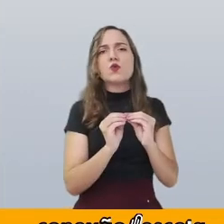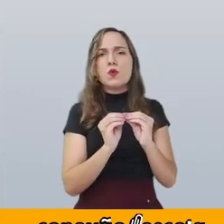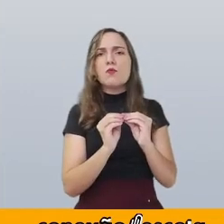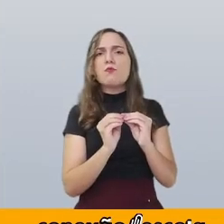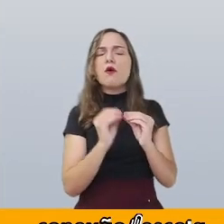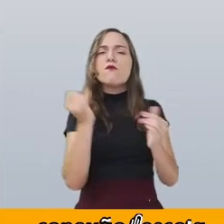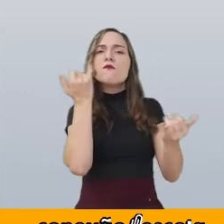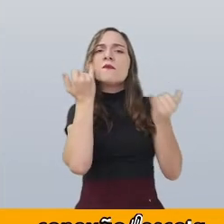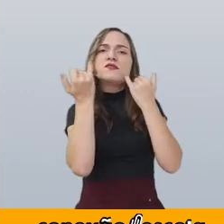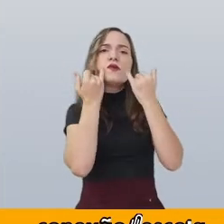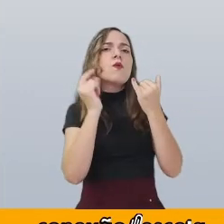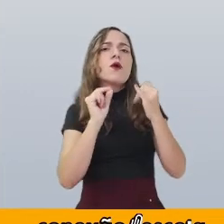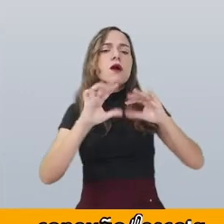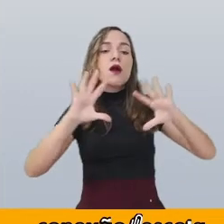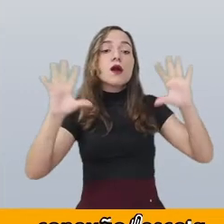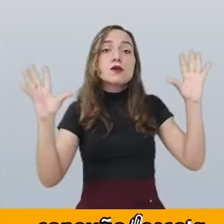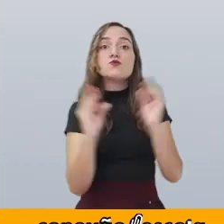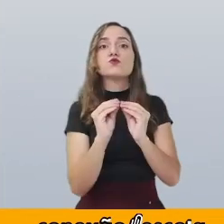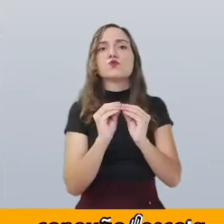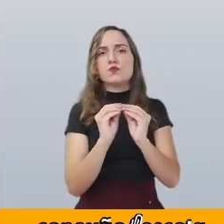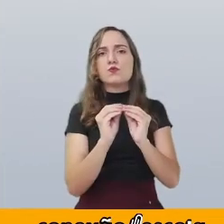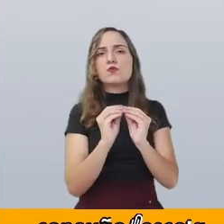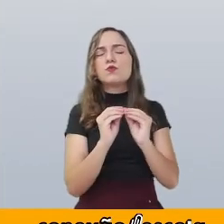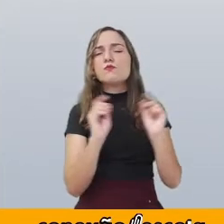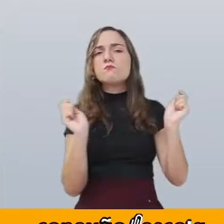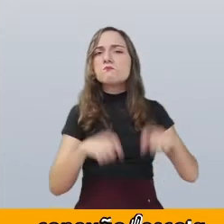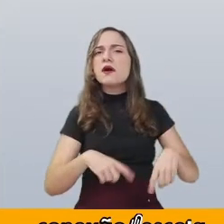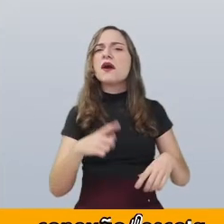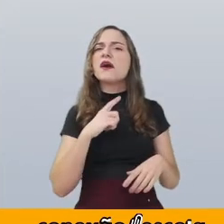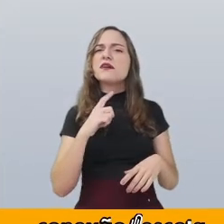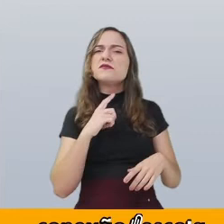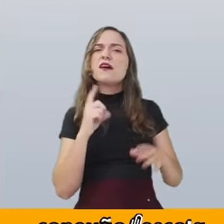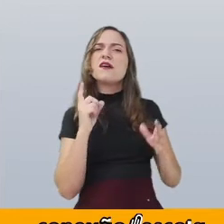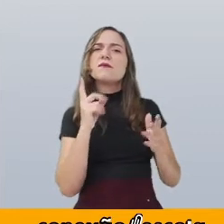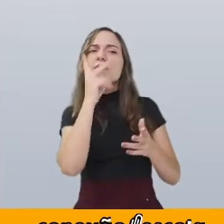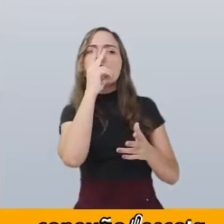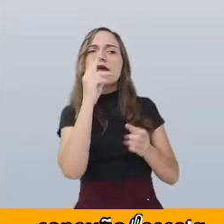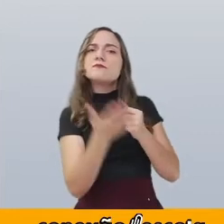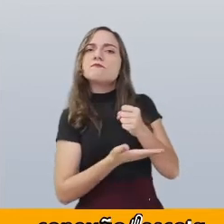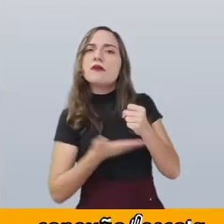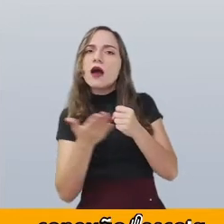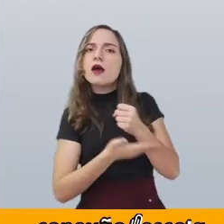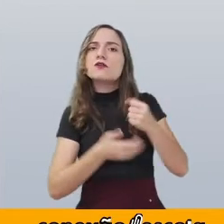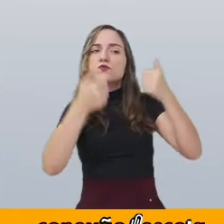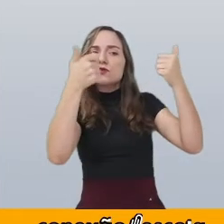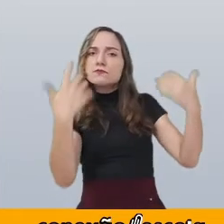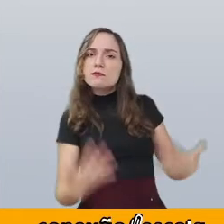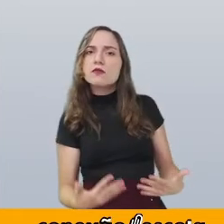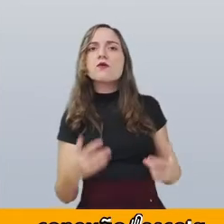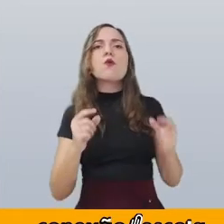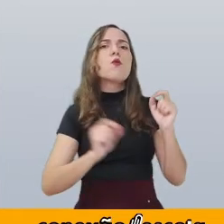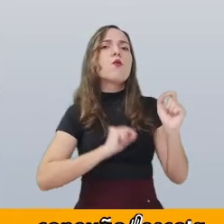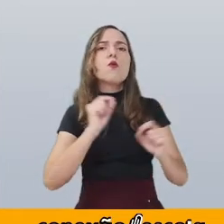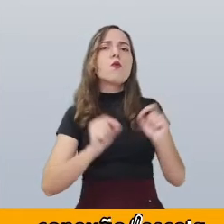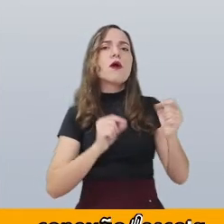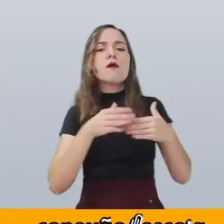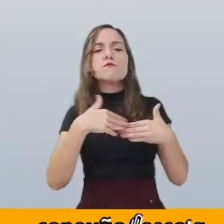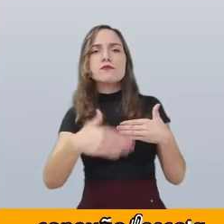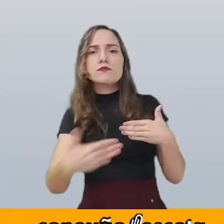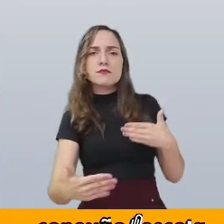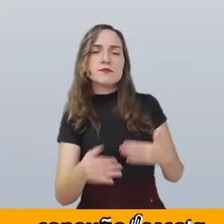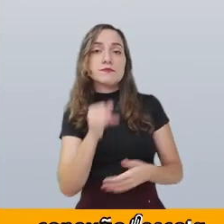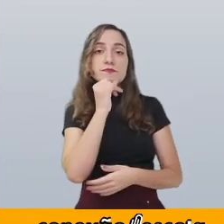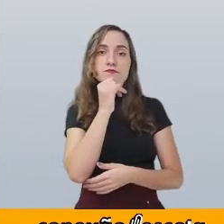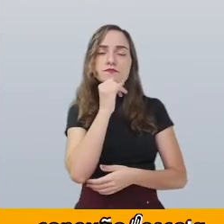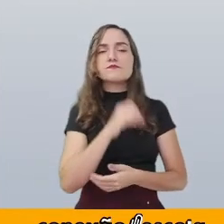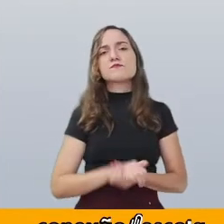da notícia, respondendo a questões fundamentais de um texto informativo. Por exemplo,